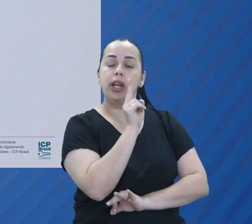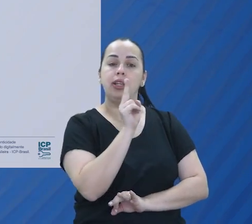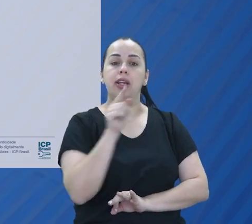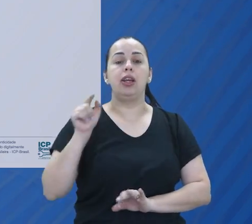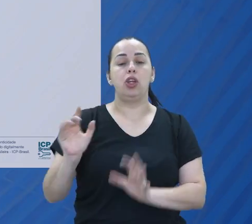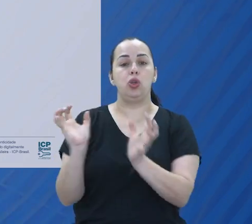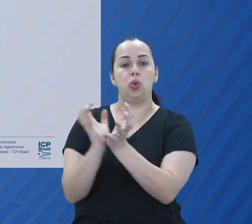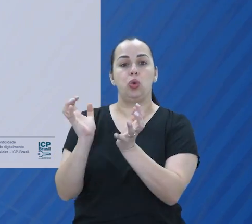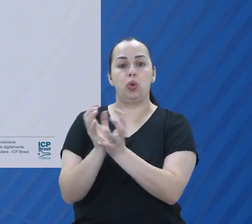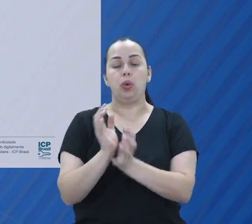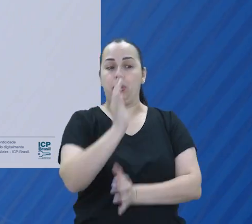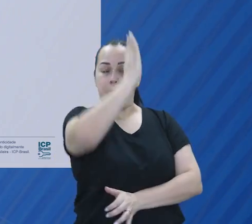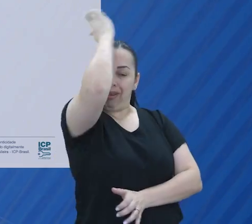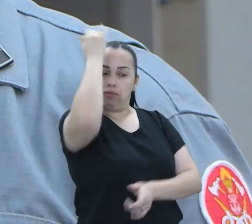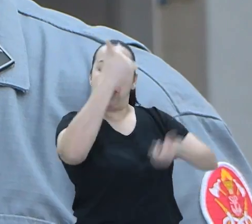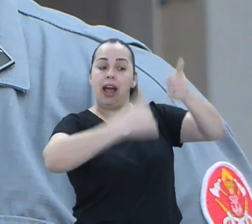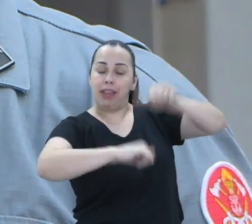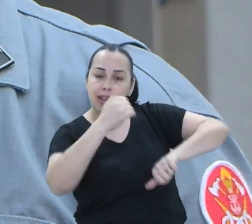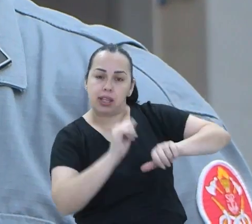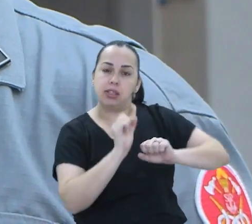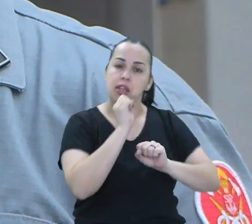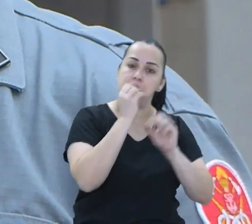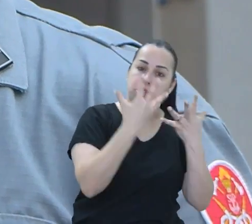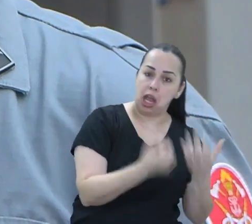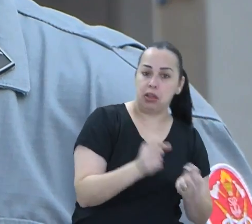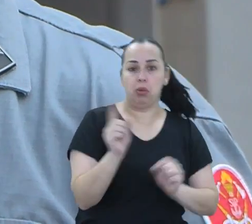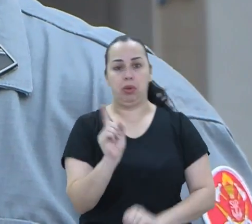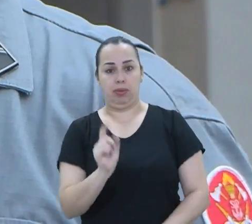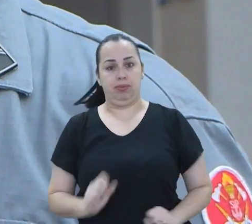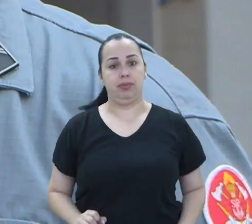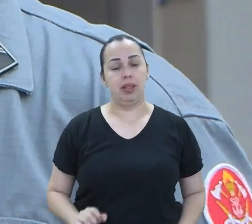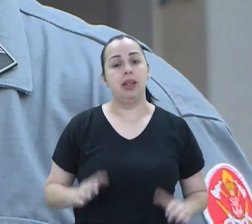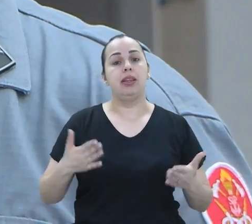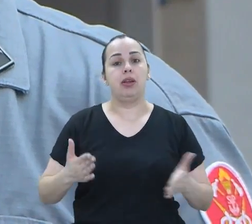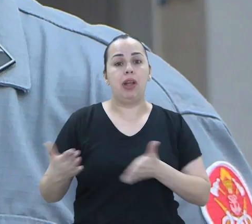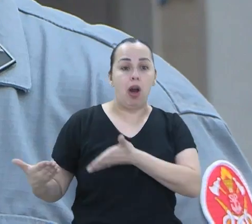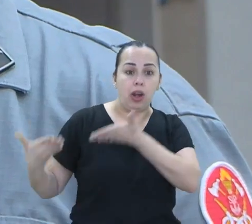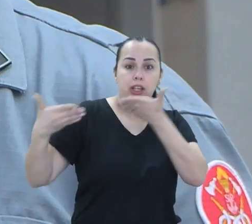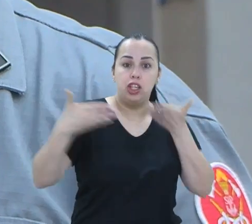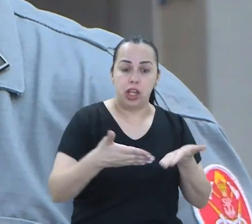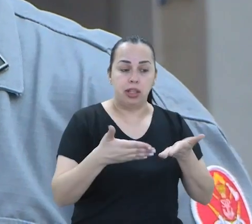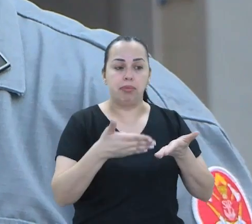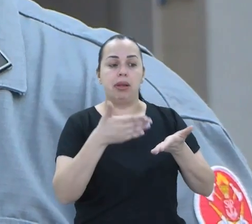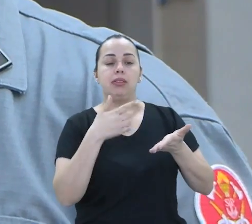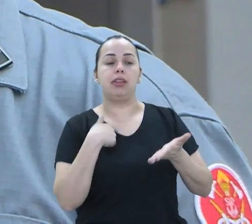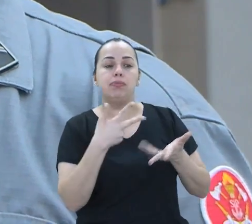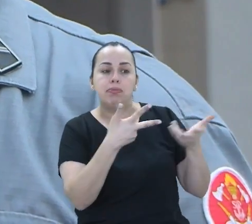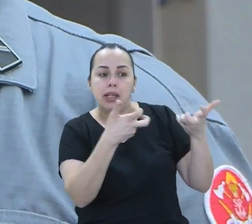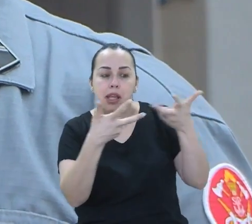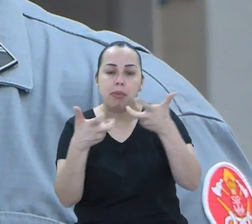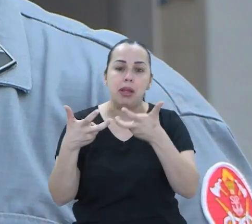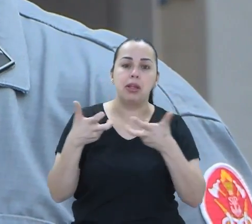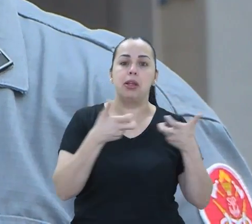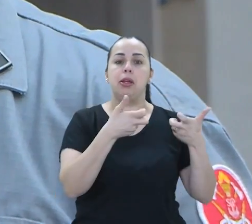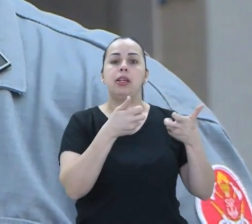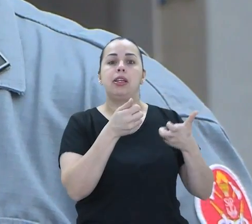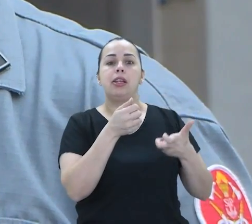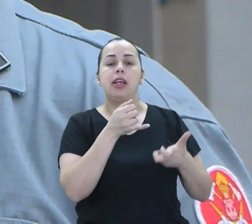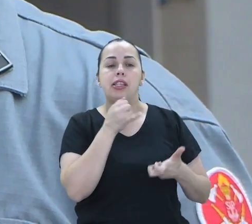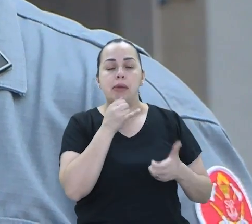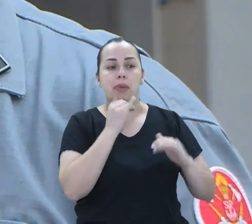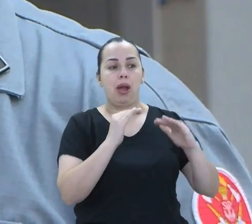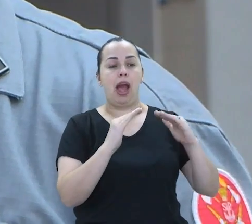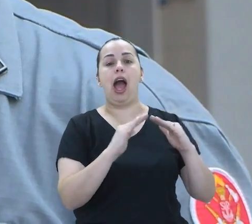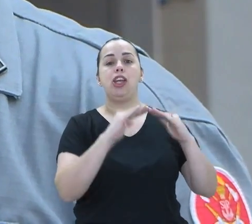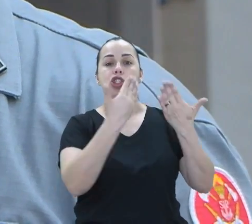à análise e aprovação do órgão. Quando a gente chega, no caso, para fazer atividade com eles, a gente dá uma verificada. É uma escola, por exemplo, que ele